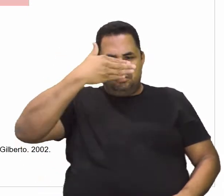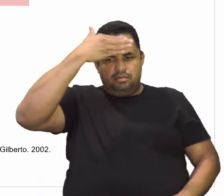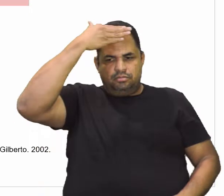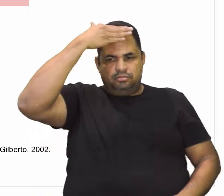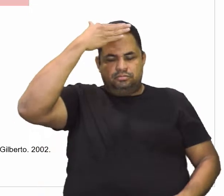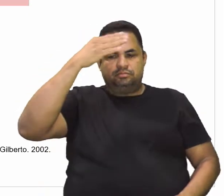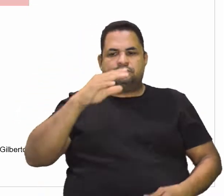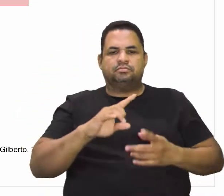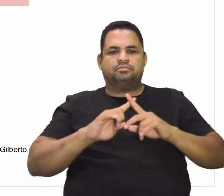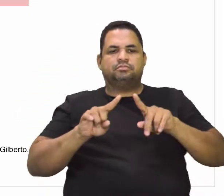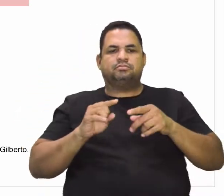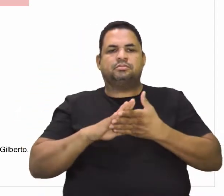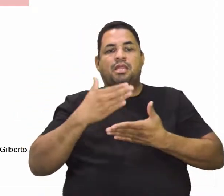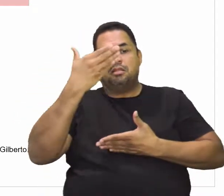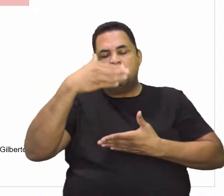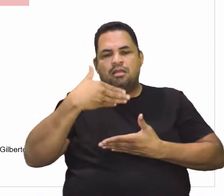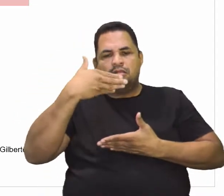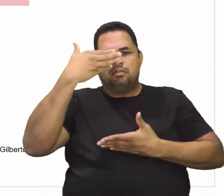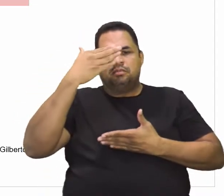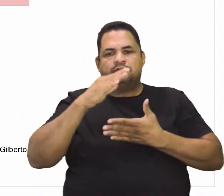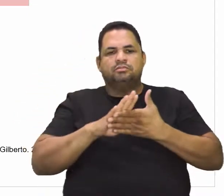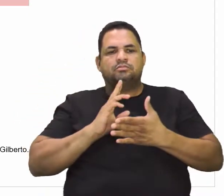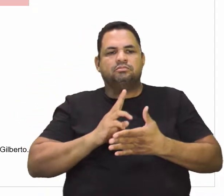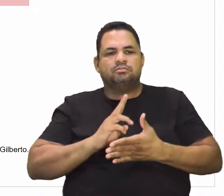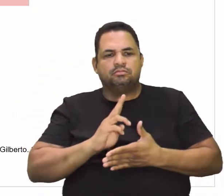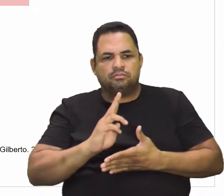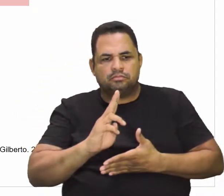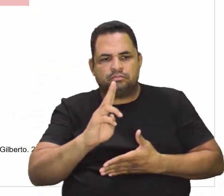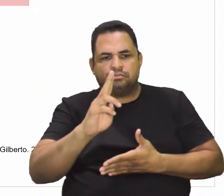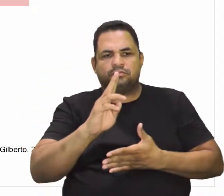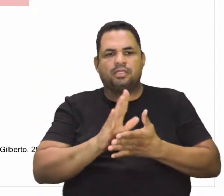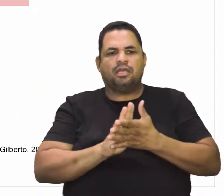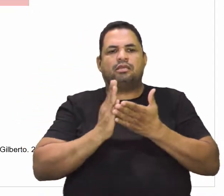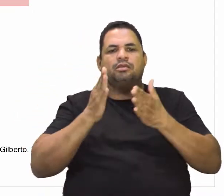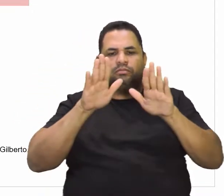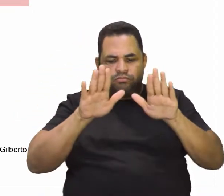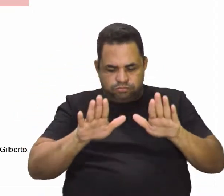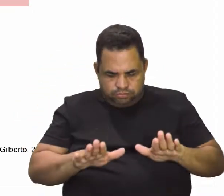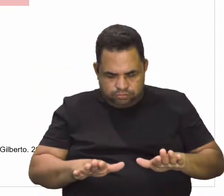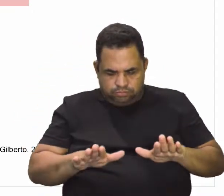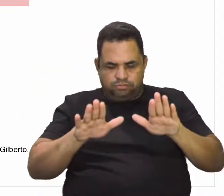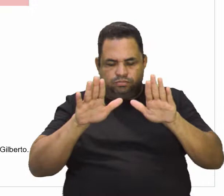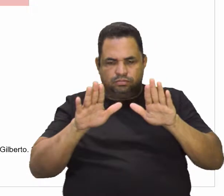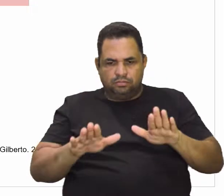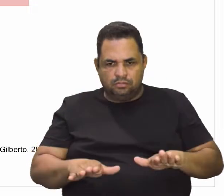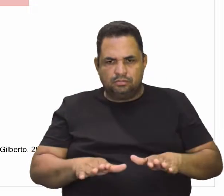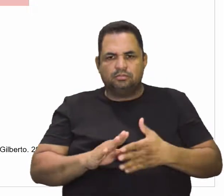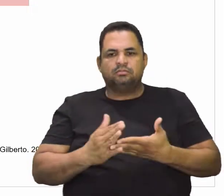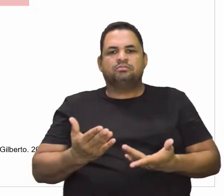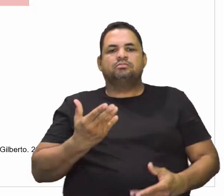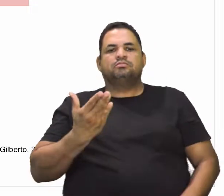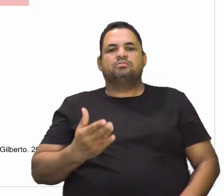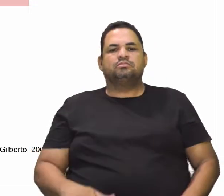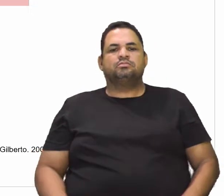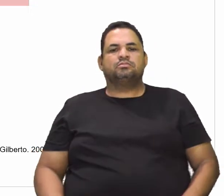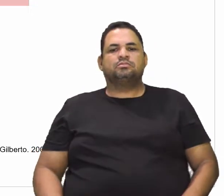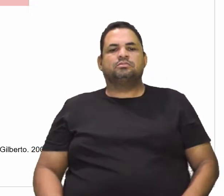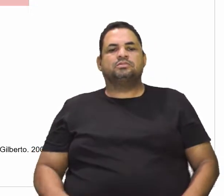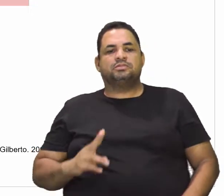que a maioria dos árabes, eles seguem o islamismo. E o árabe que segue o